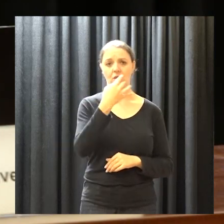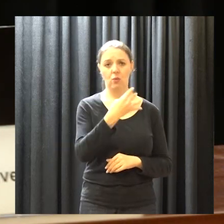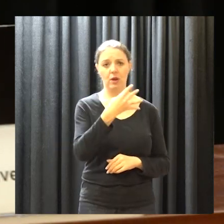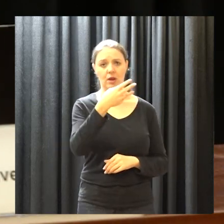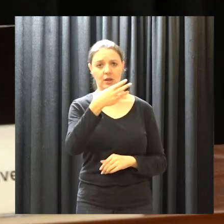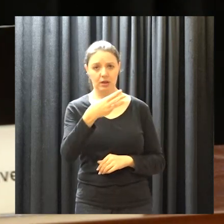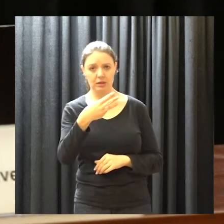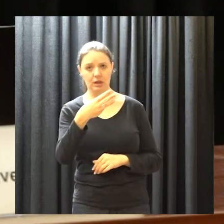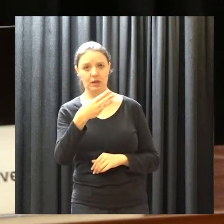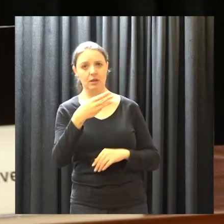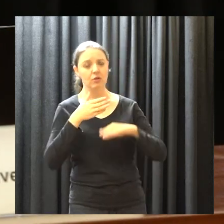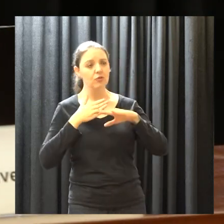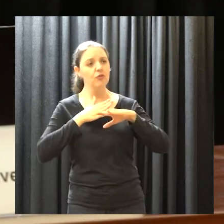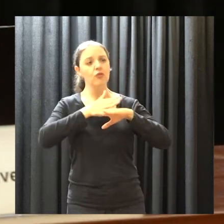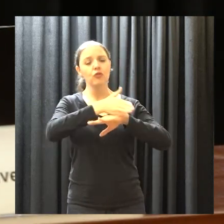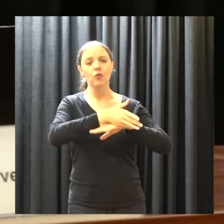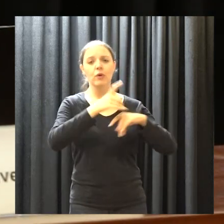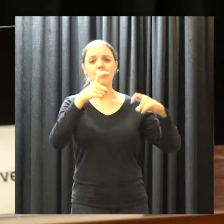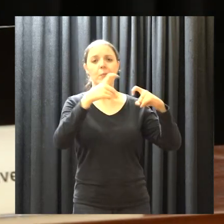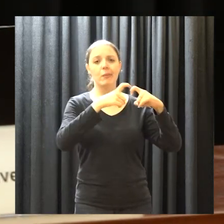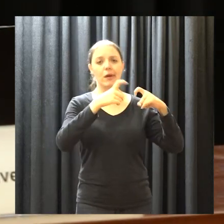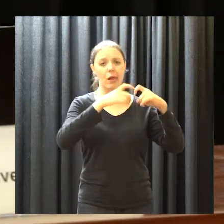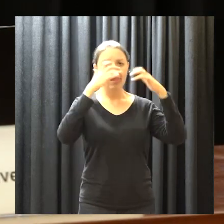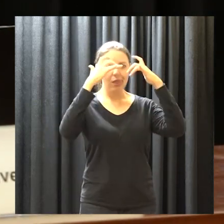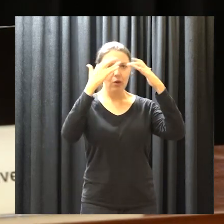avaliação neuropsicológica para autismo.